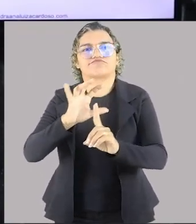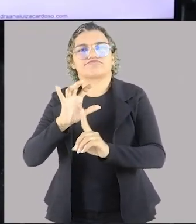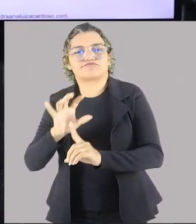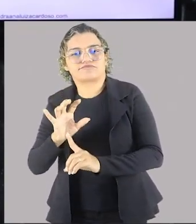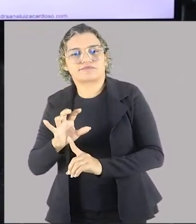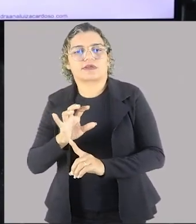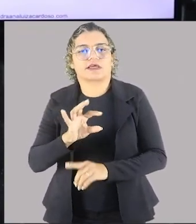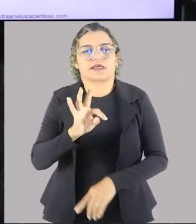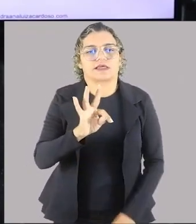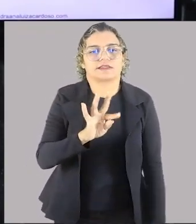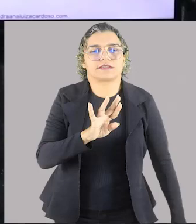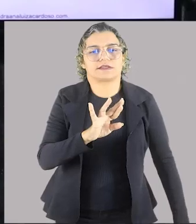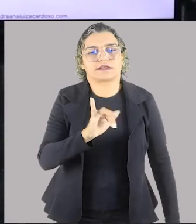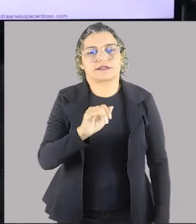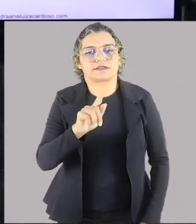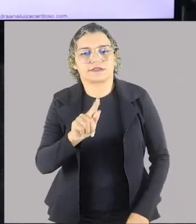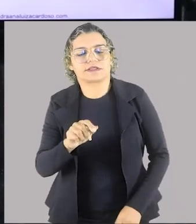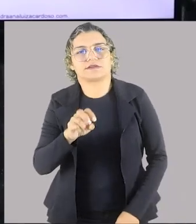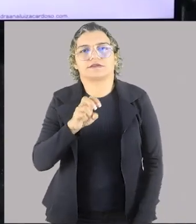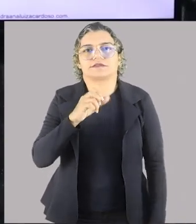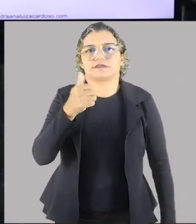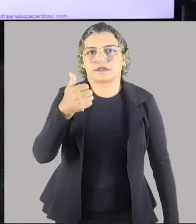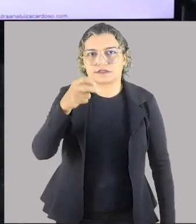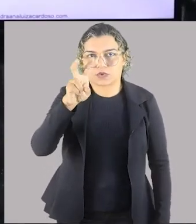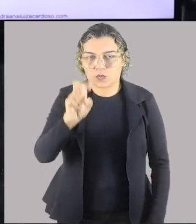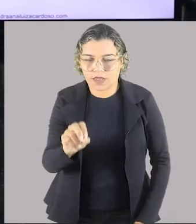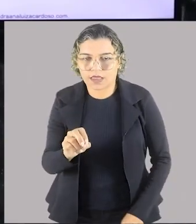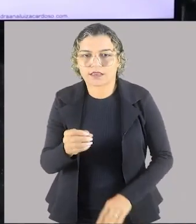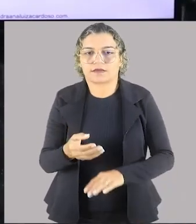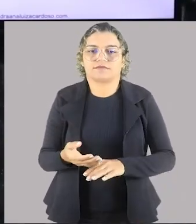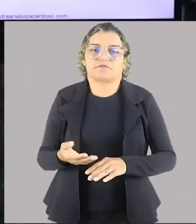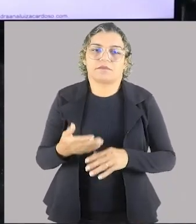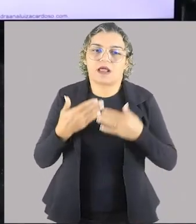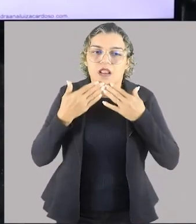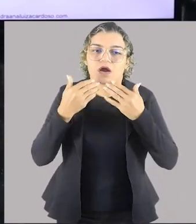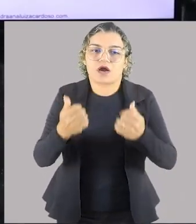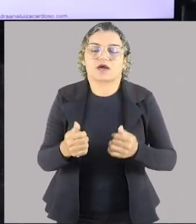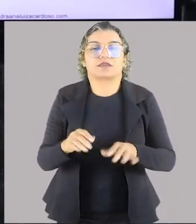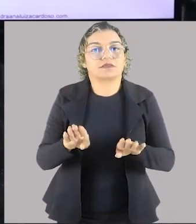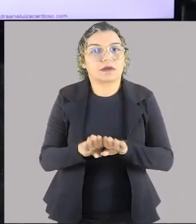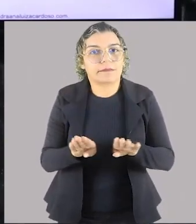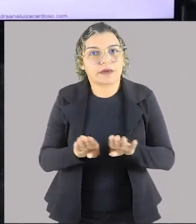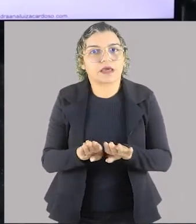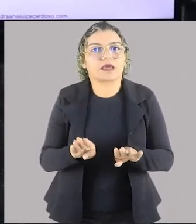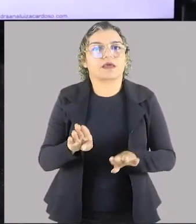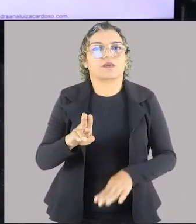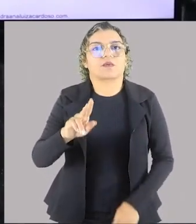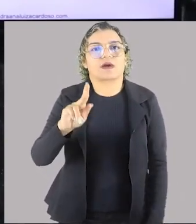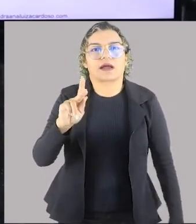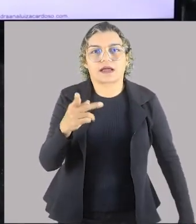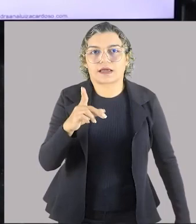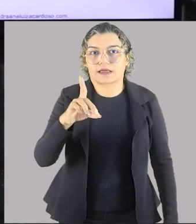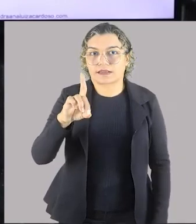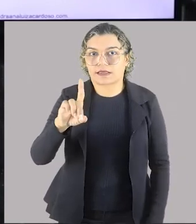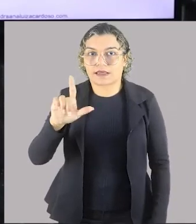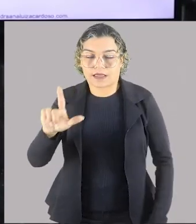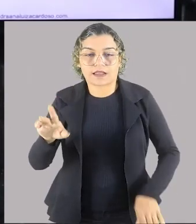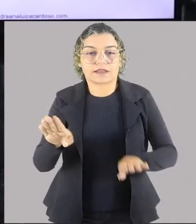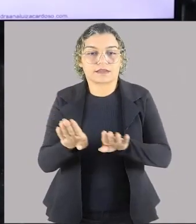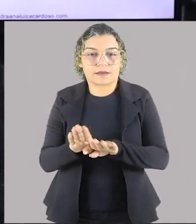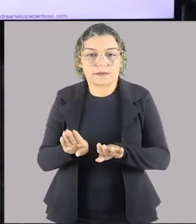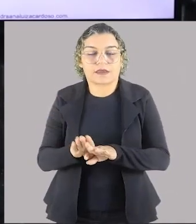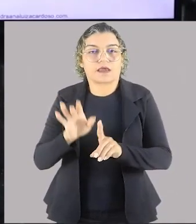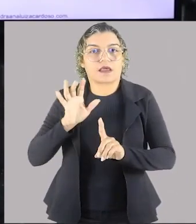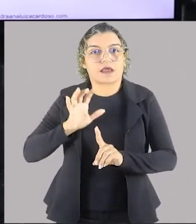índice de colesterol bom, que é o HDL colesterol, tá? Então, o exercício vai ajudar a limpar